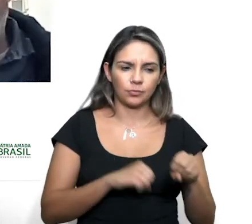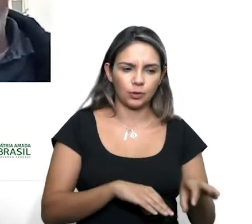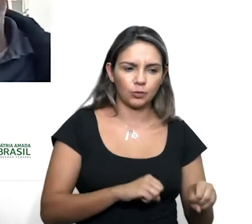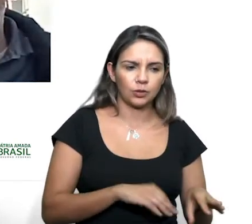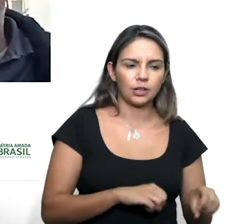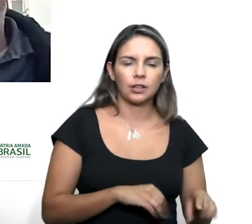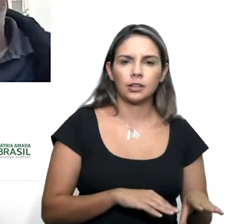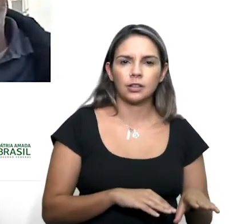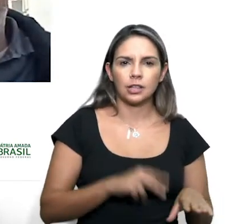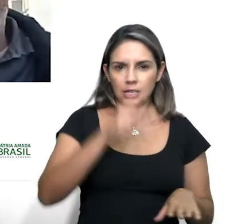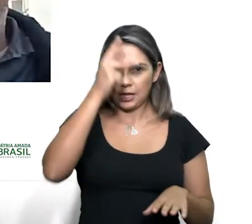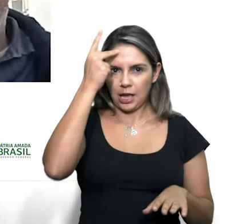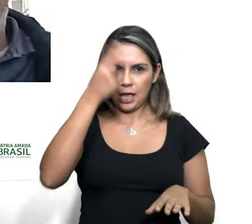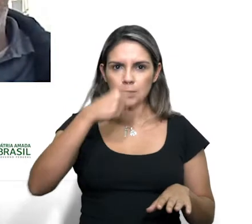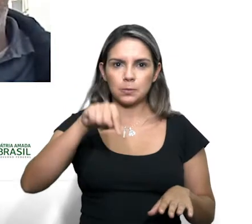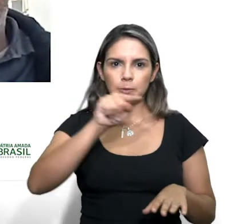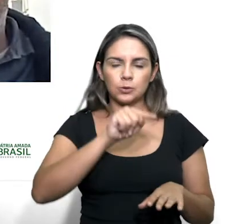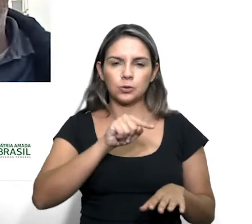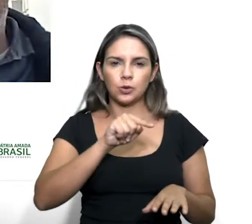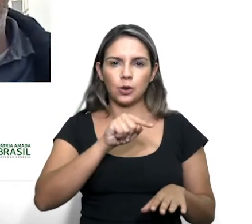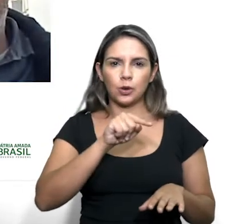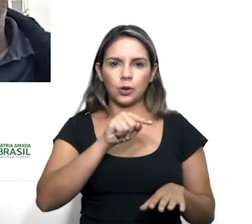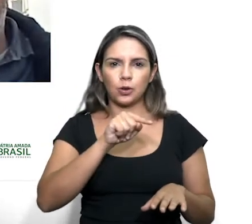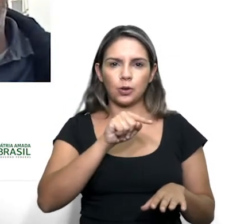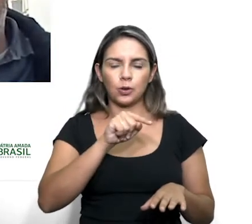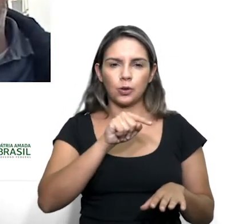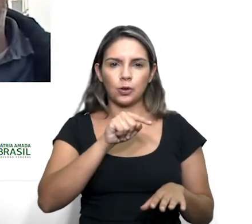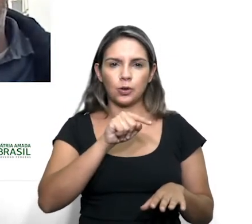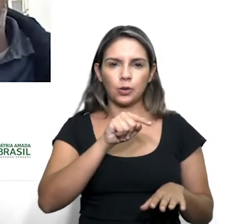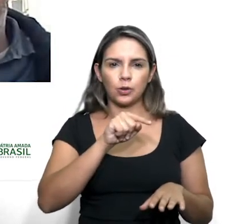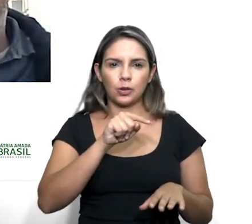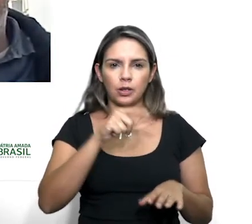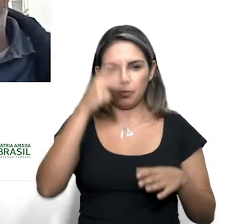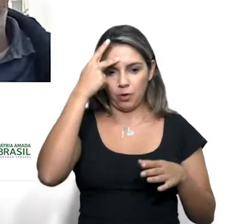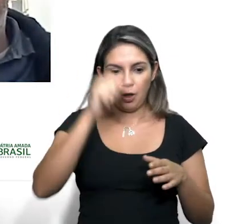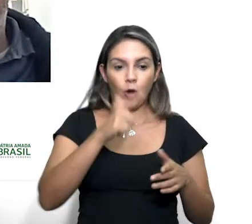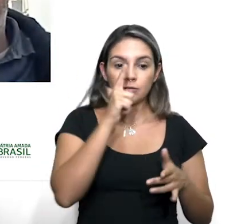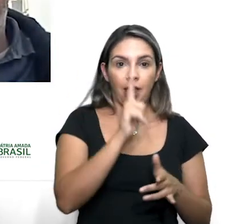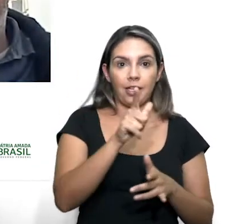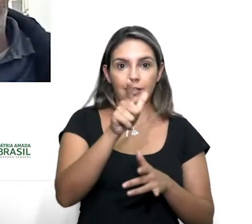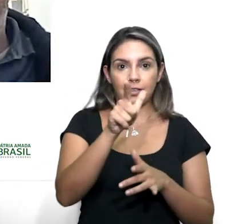educar as pessoas convenientemente por aqui?